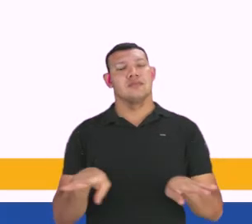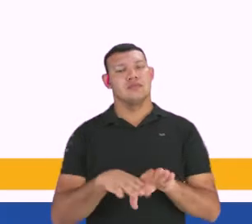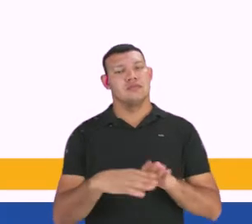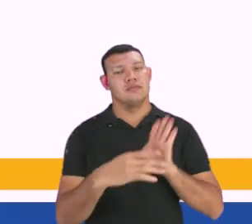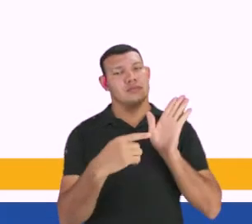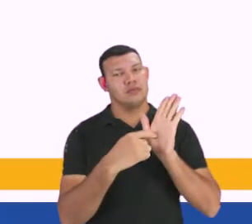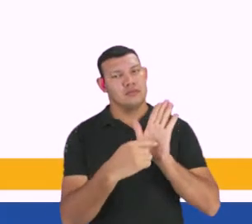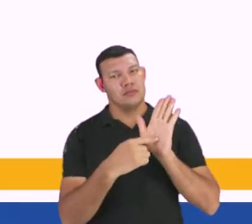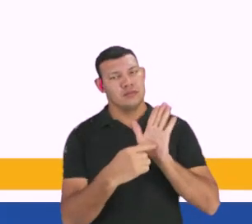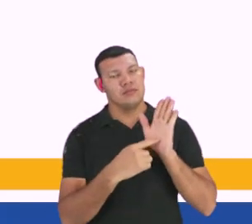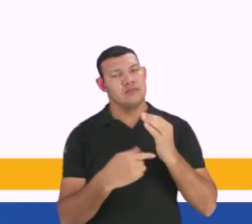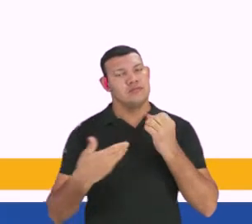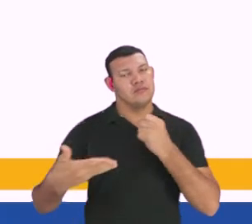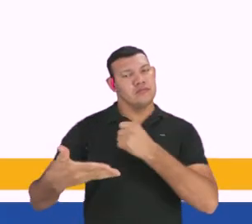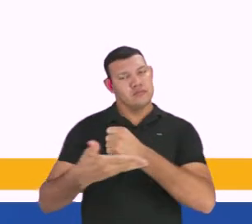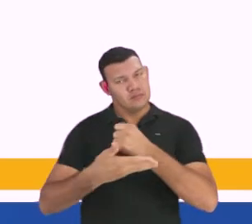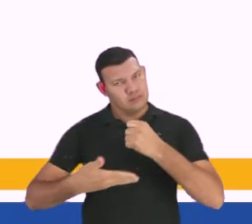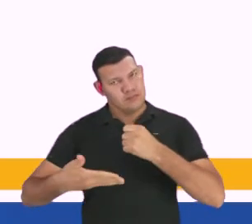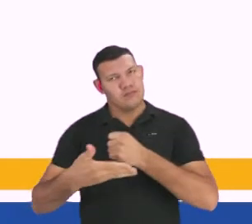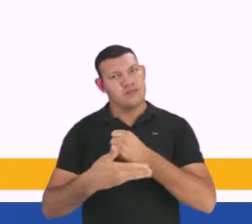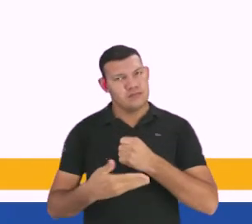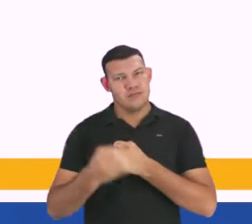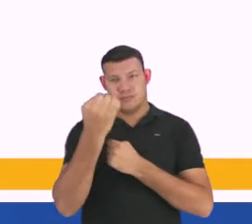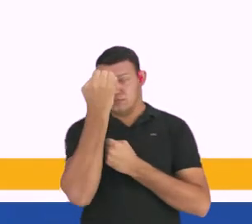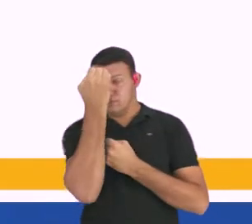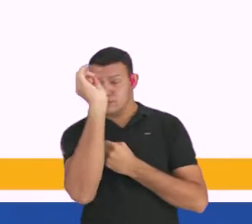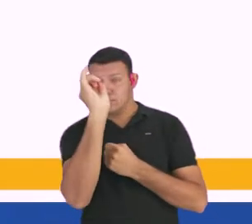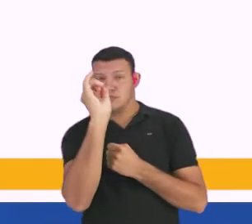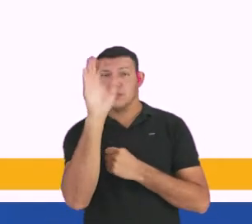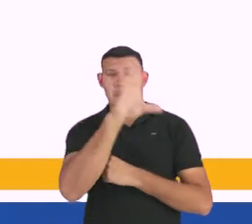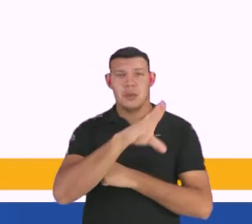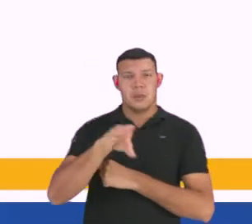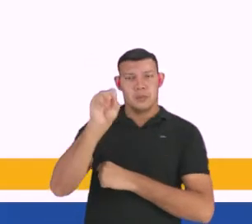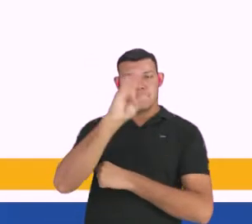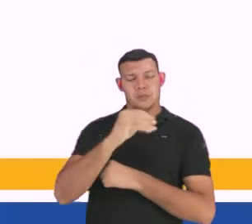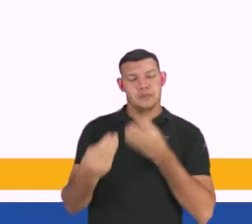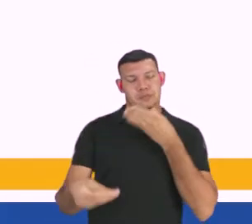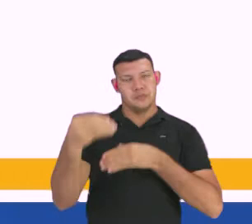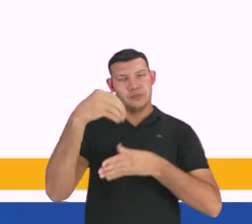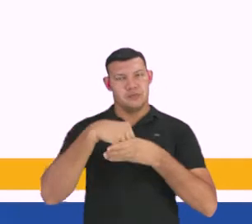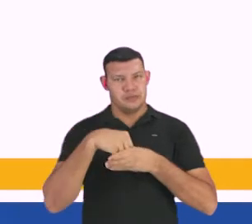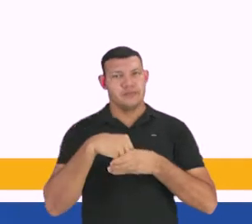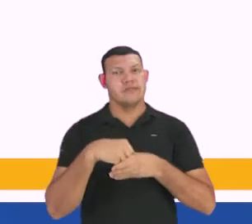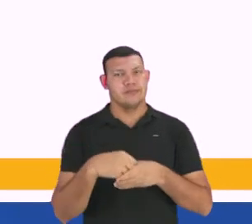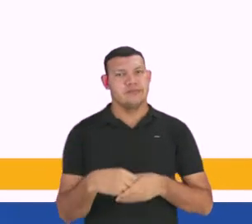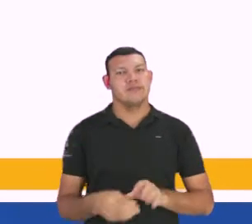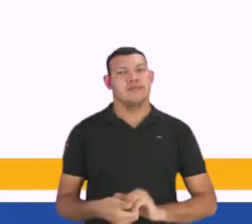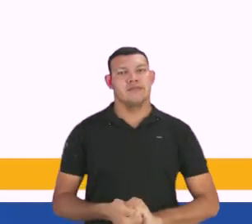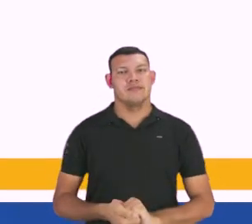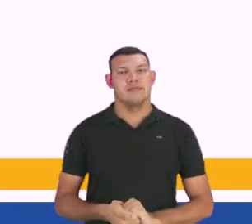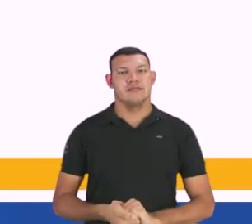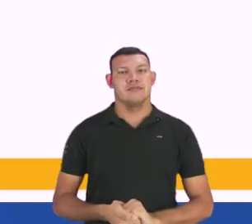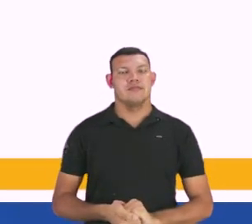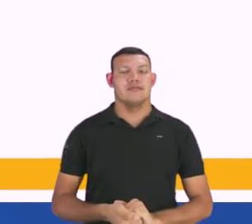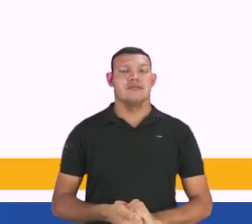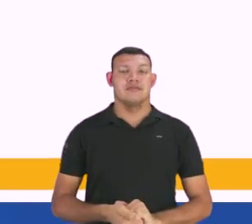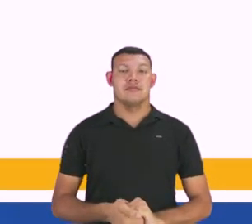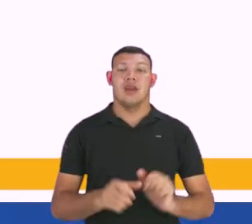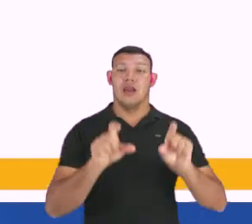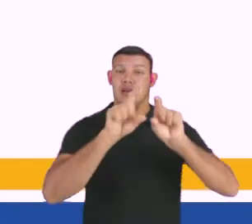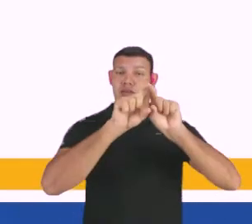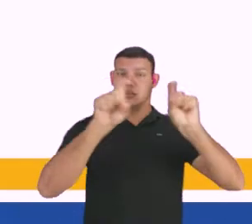de fundamentar uma ideia apresentada na fala. Então, a citação de uma fonte